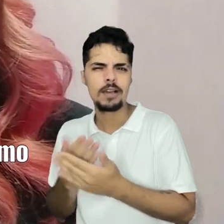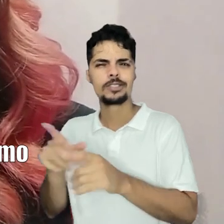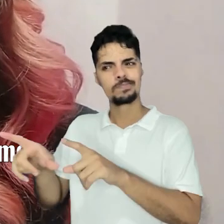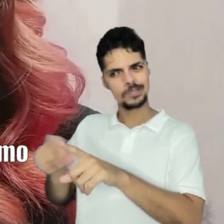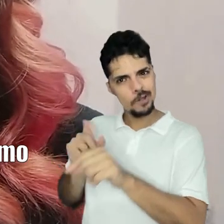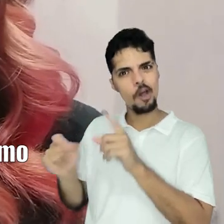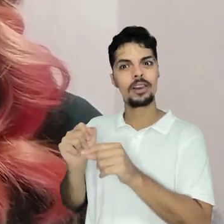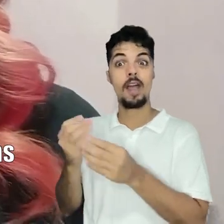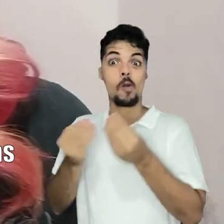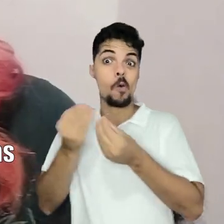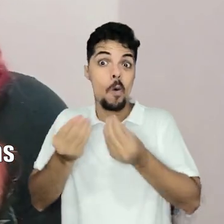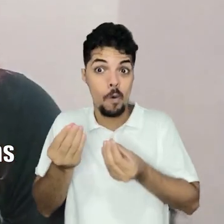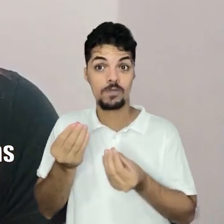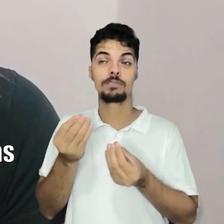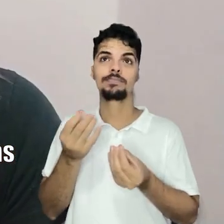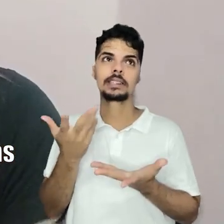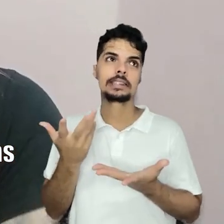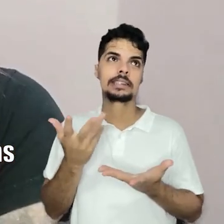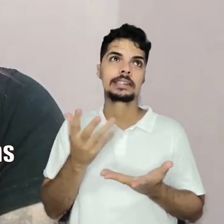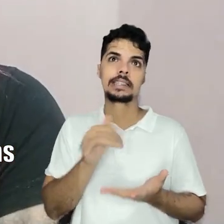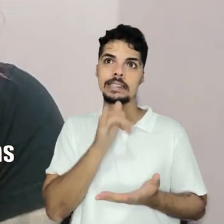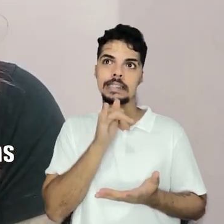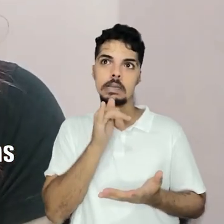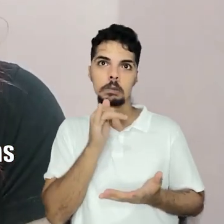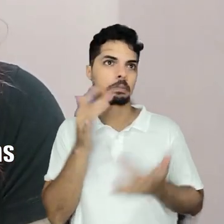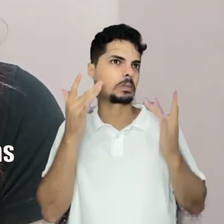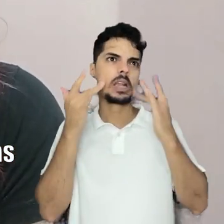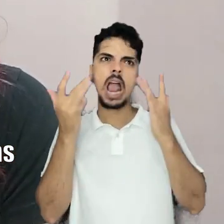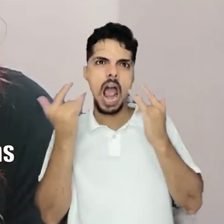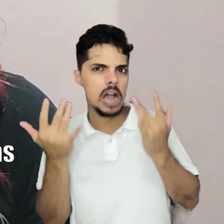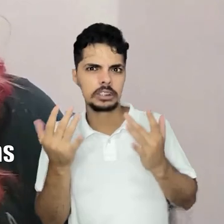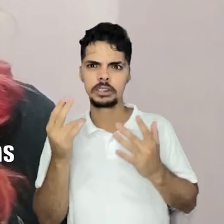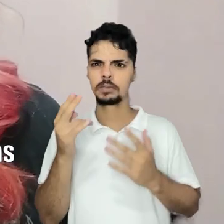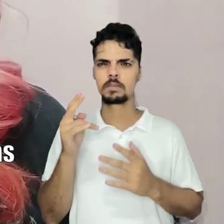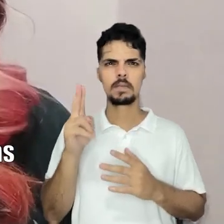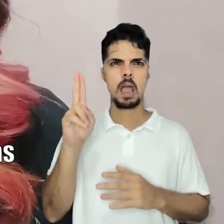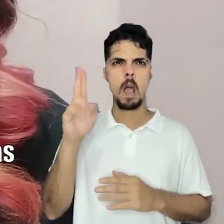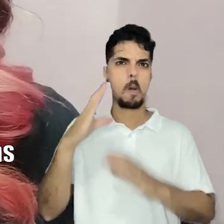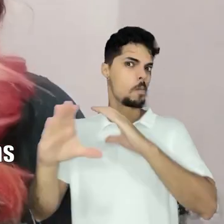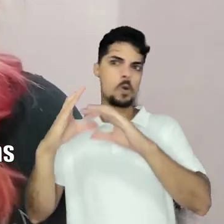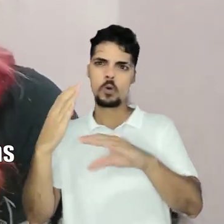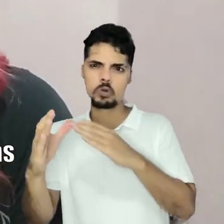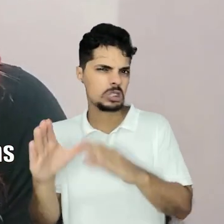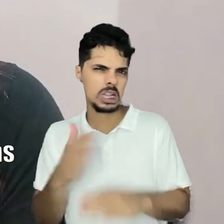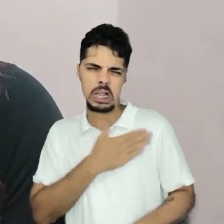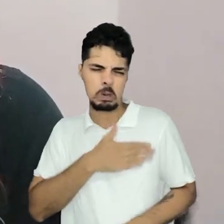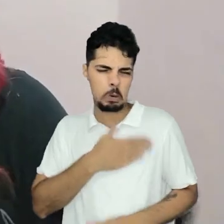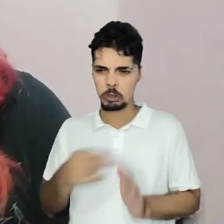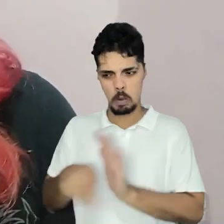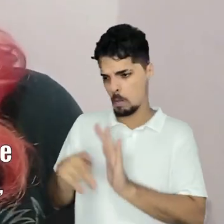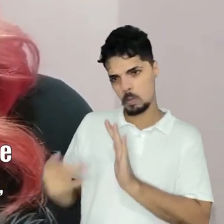poderia representar isso utilizando manifestações artísticas que ele gosta e